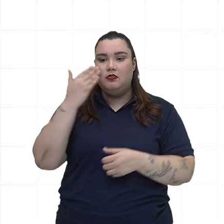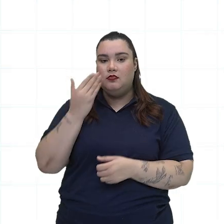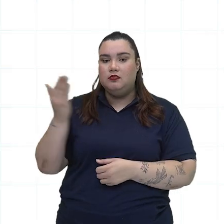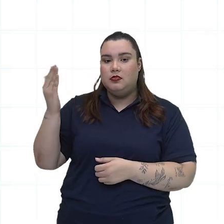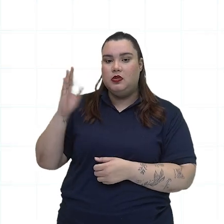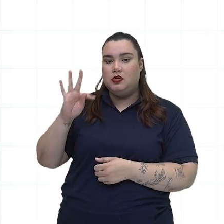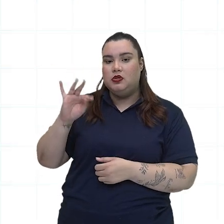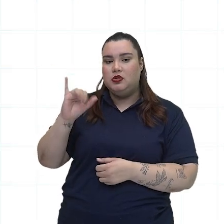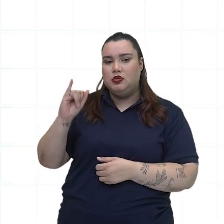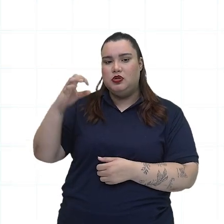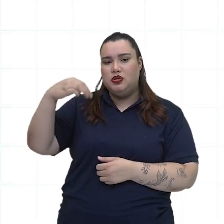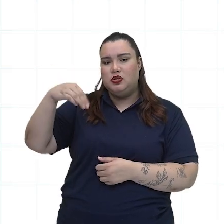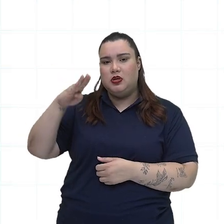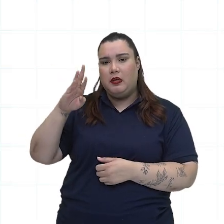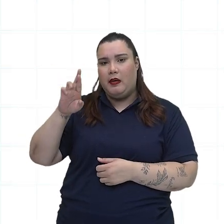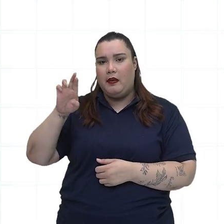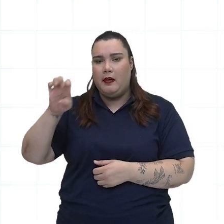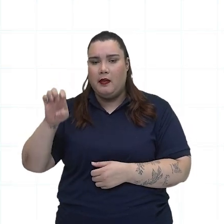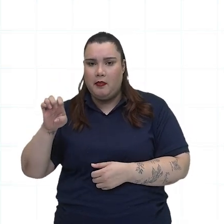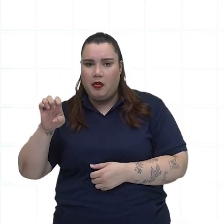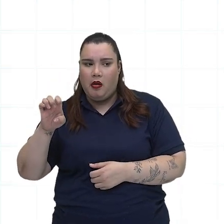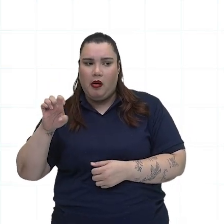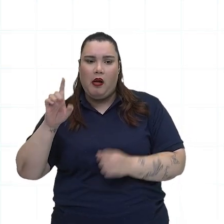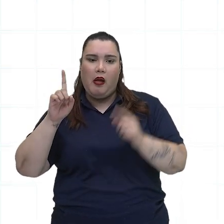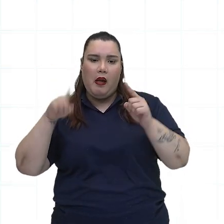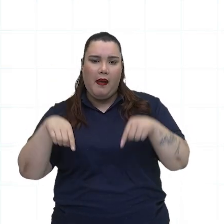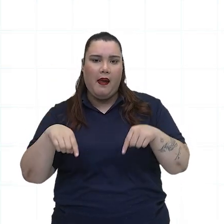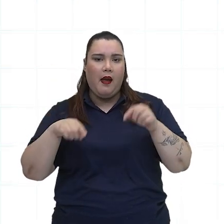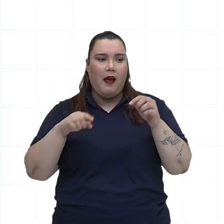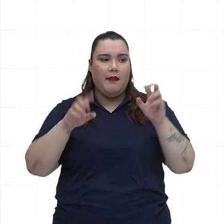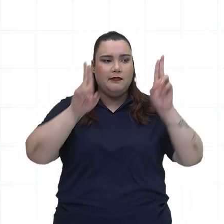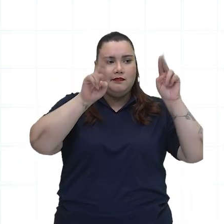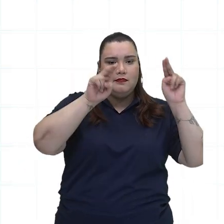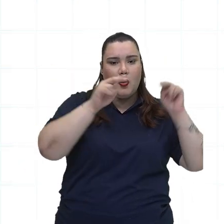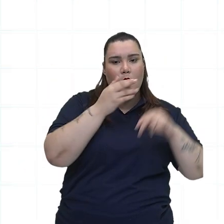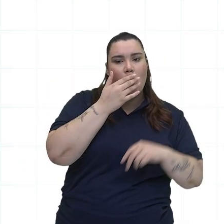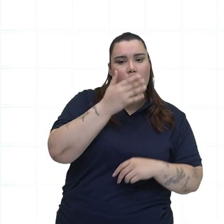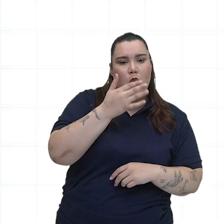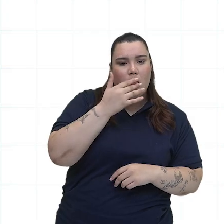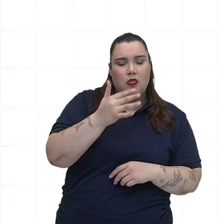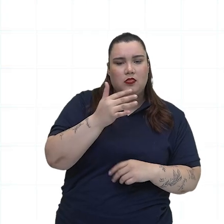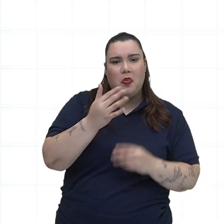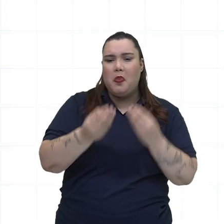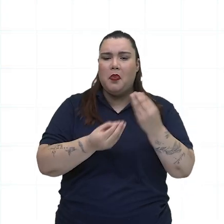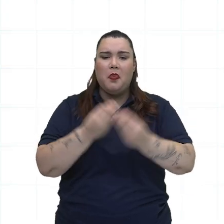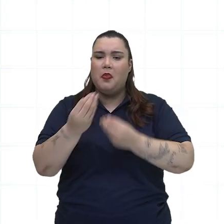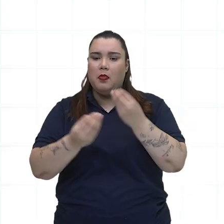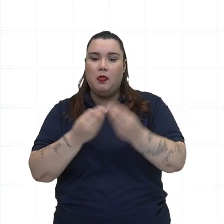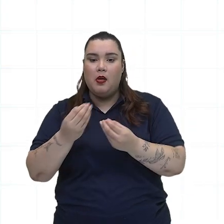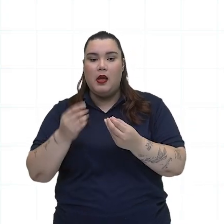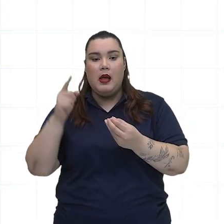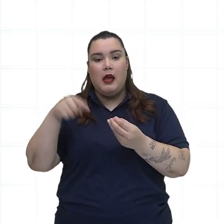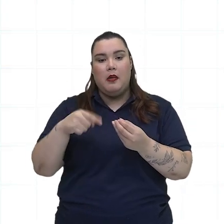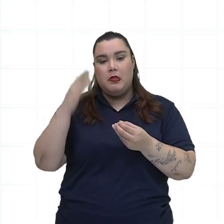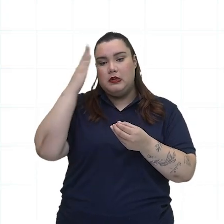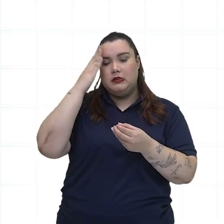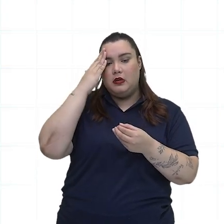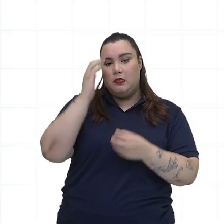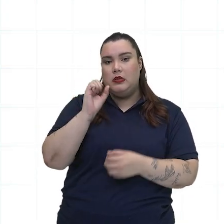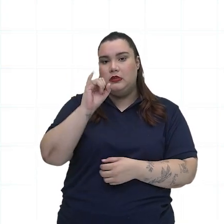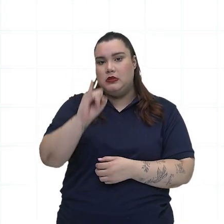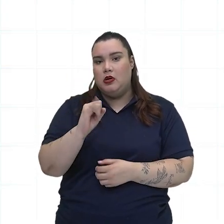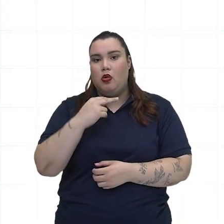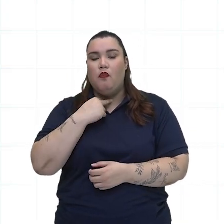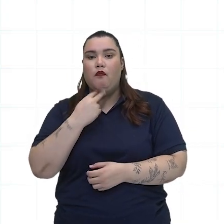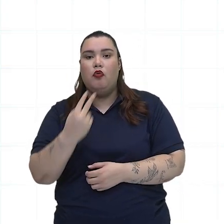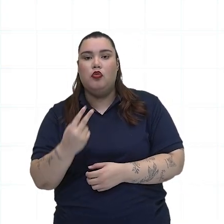timbre. O timbre é a cor do som. Aquilo que distingue a qualidade do tom ou